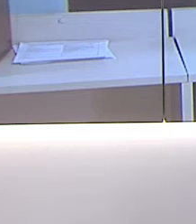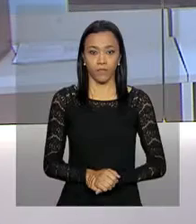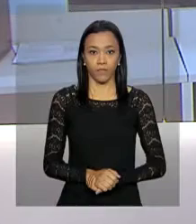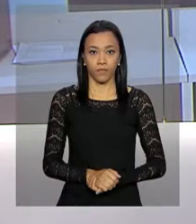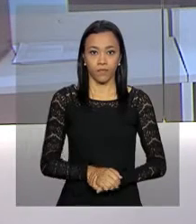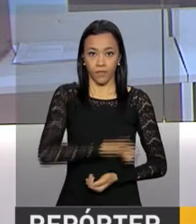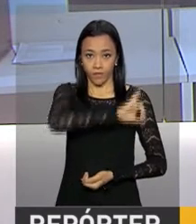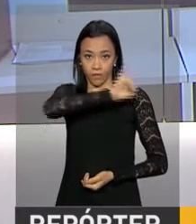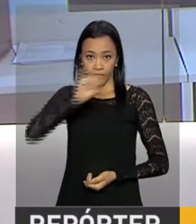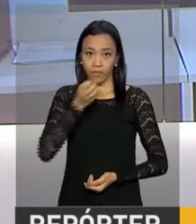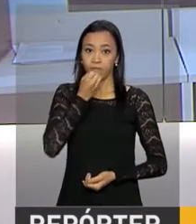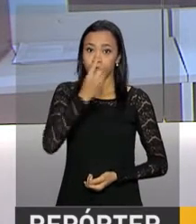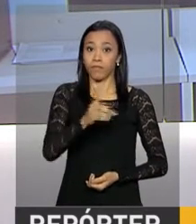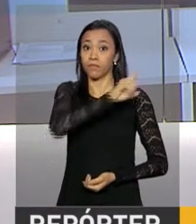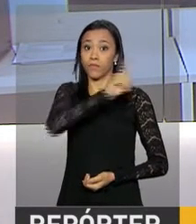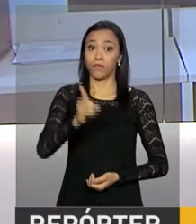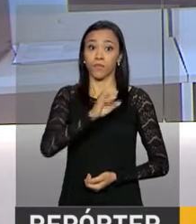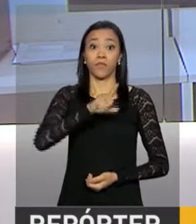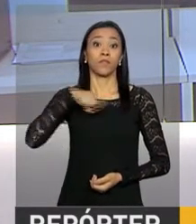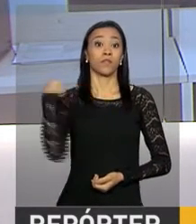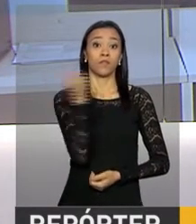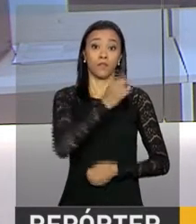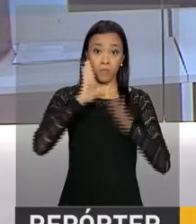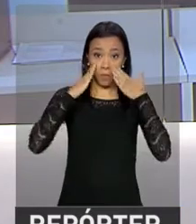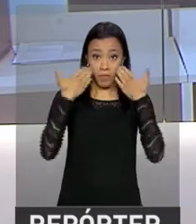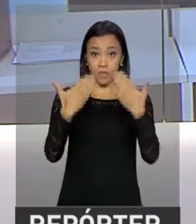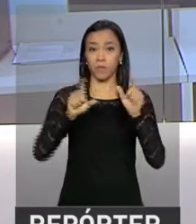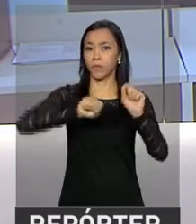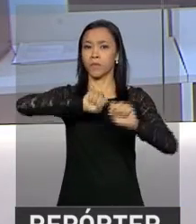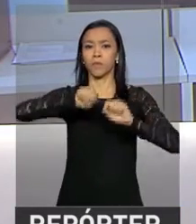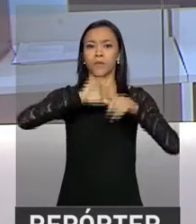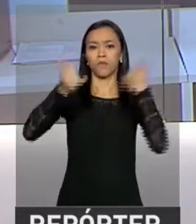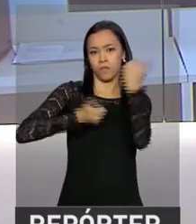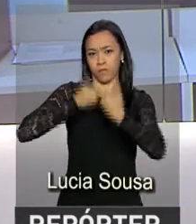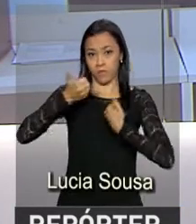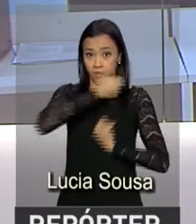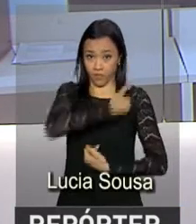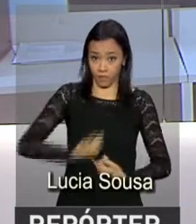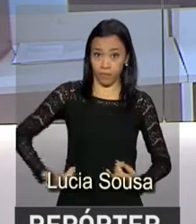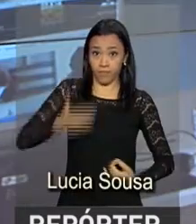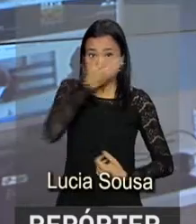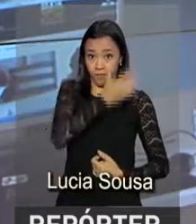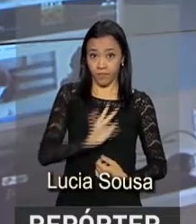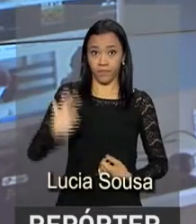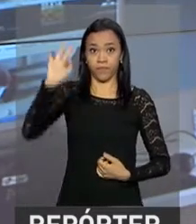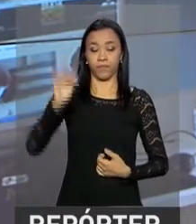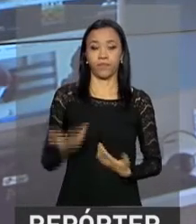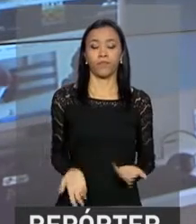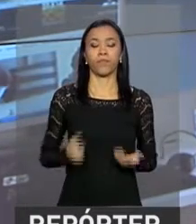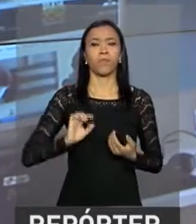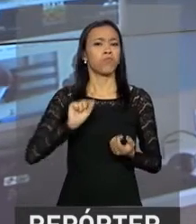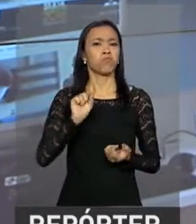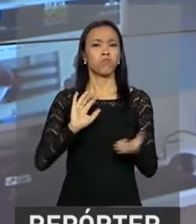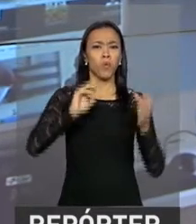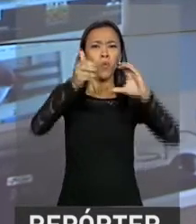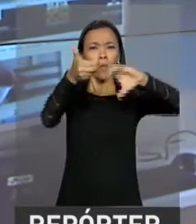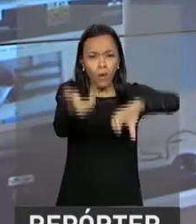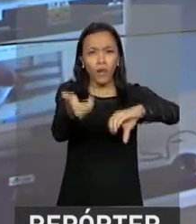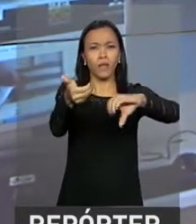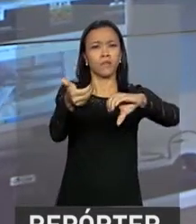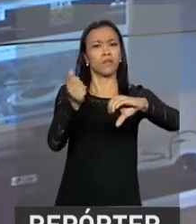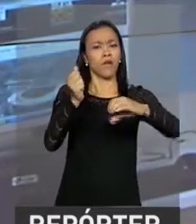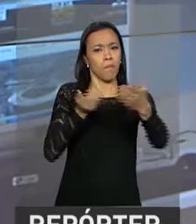o Olá bom dia estamos de volta como repórter NBR e as notícias do governo federal o Congresso Nacional